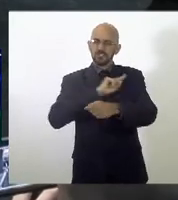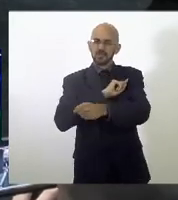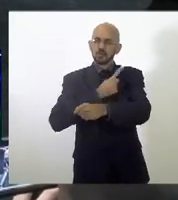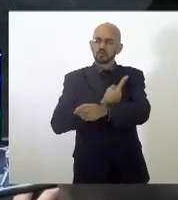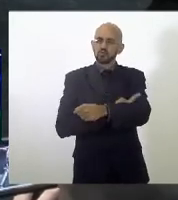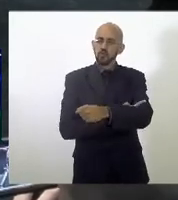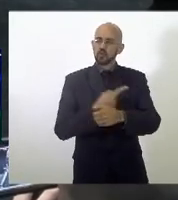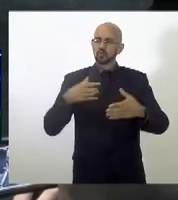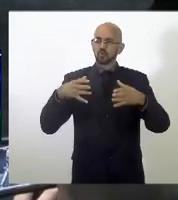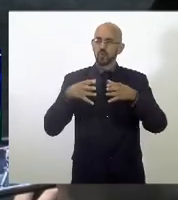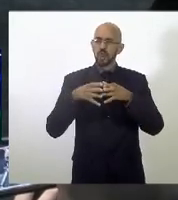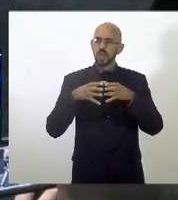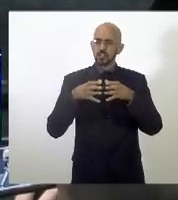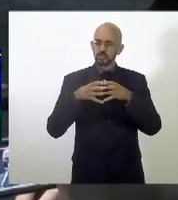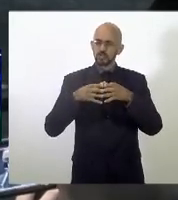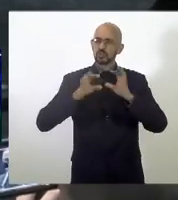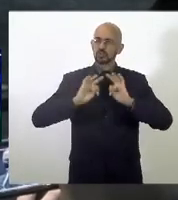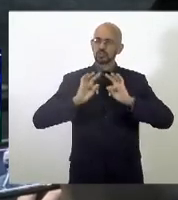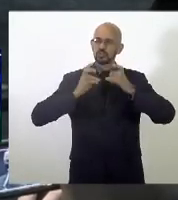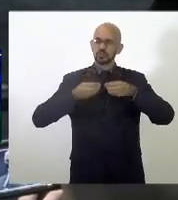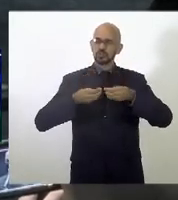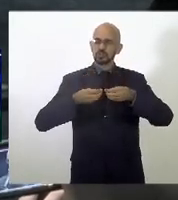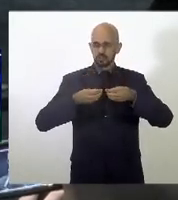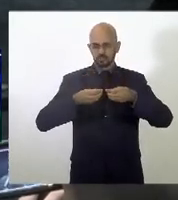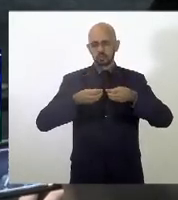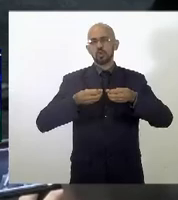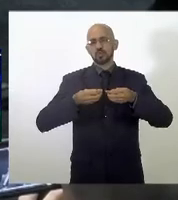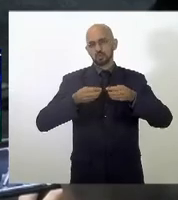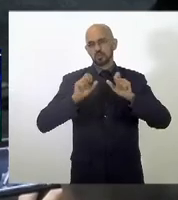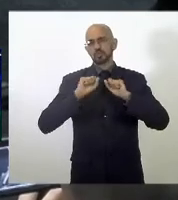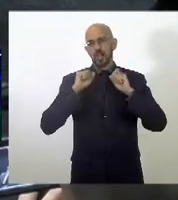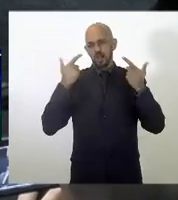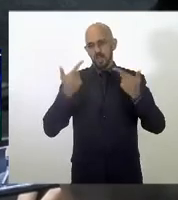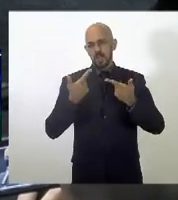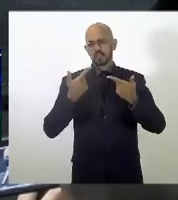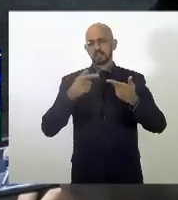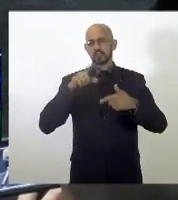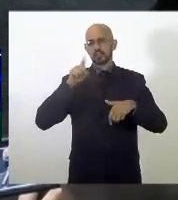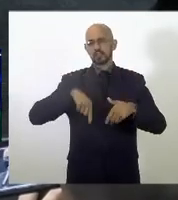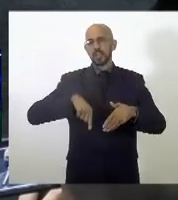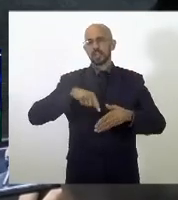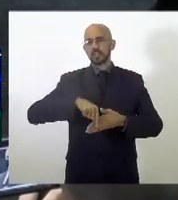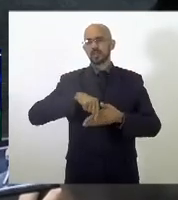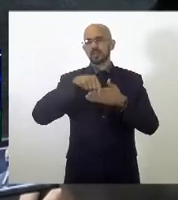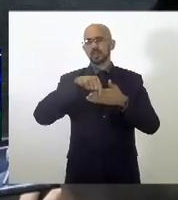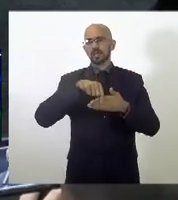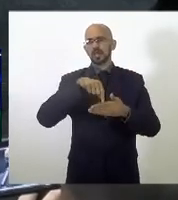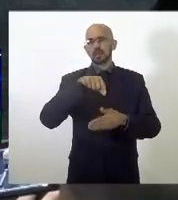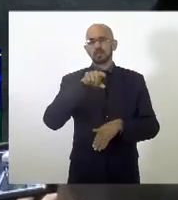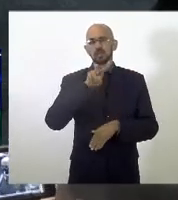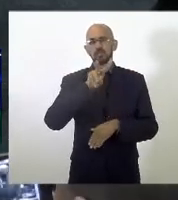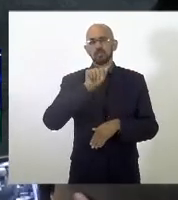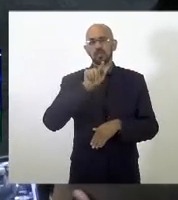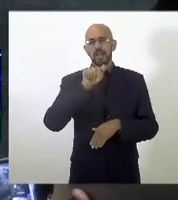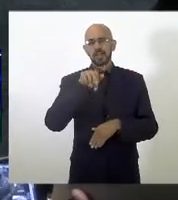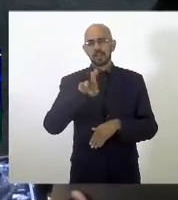também da equipe da Alerj, chefiada pelo Wagner Vitter. Então, há